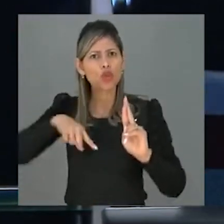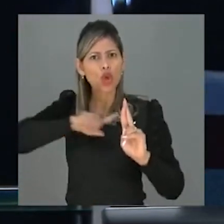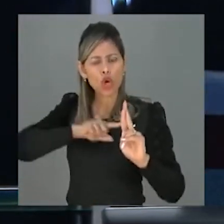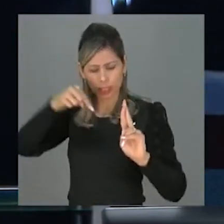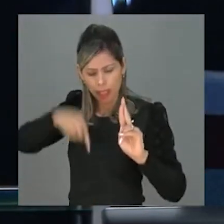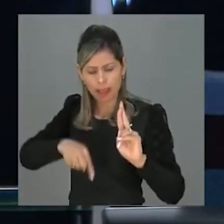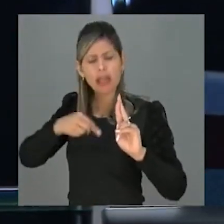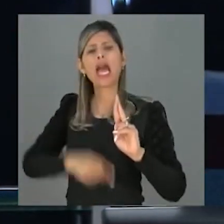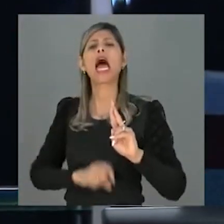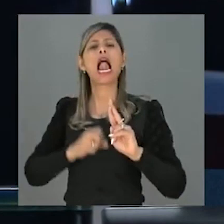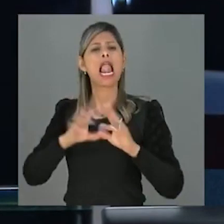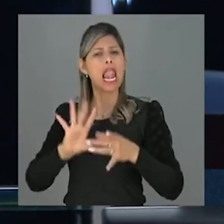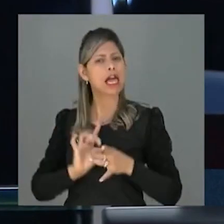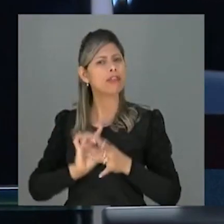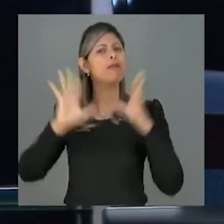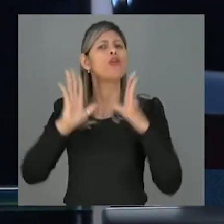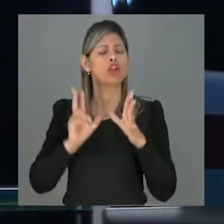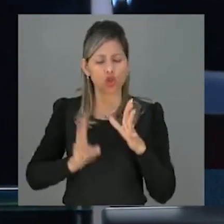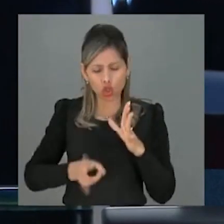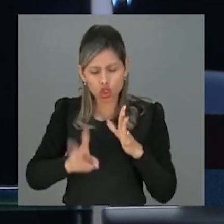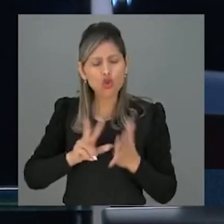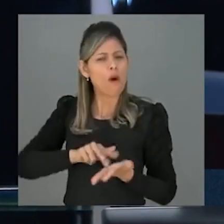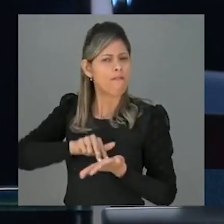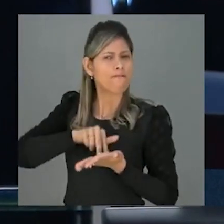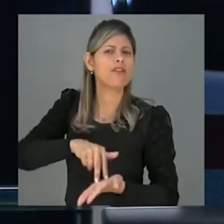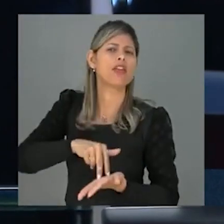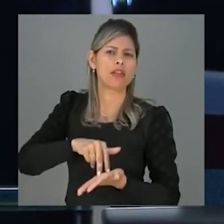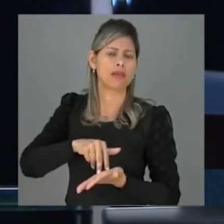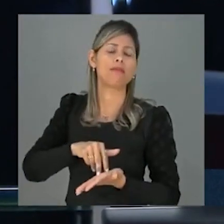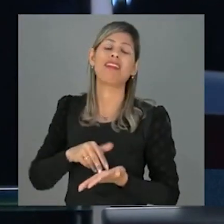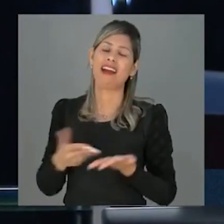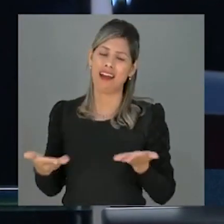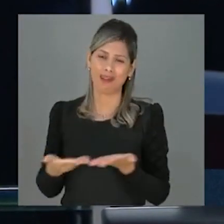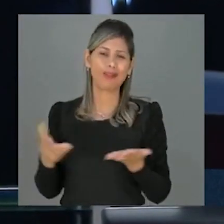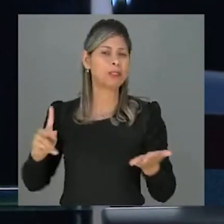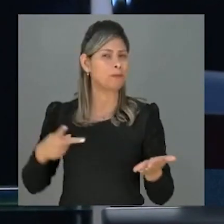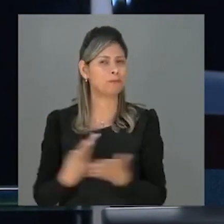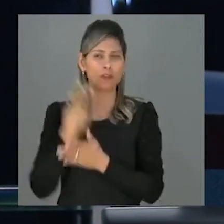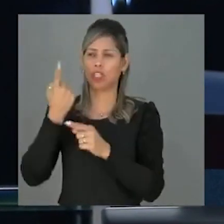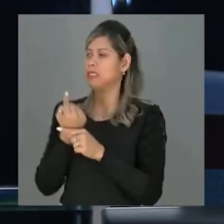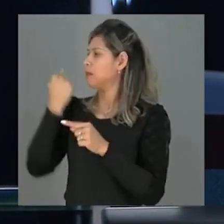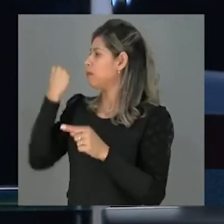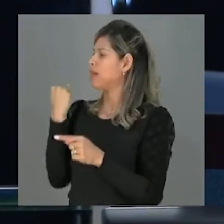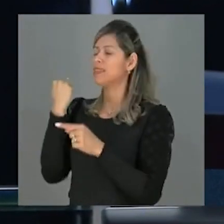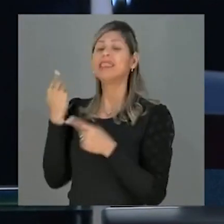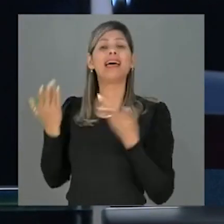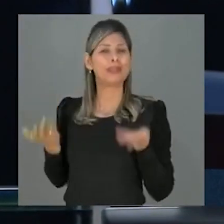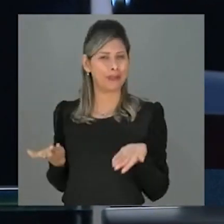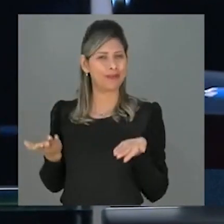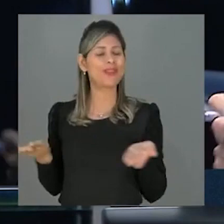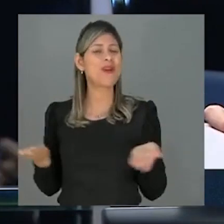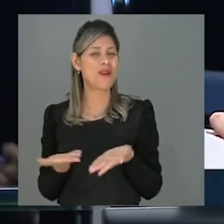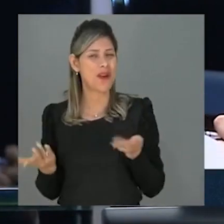sai ainda mais forte desse lamentável acontecimento.